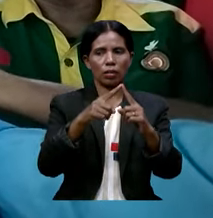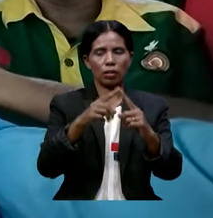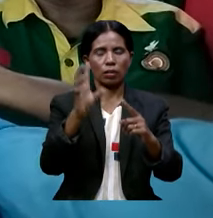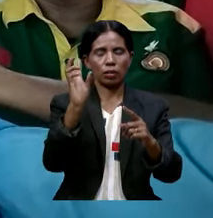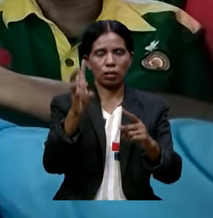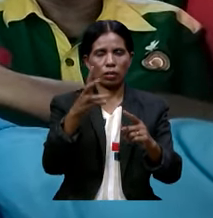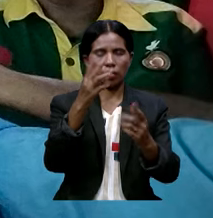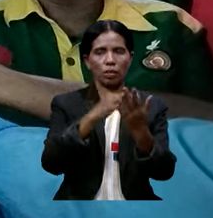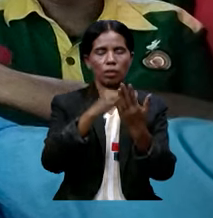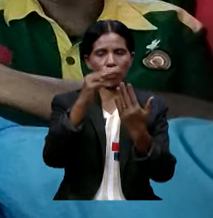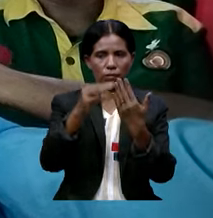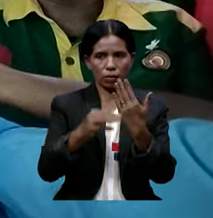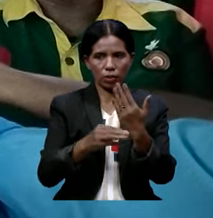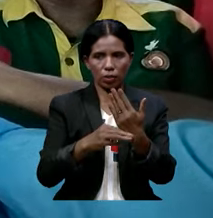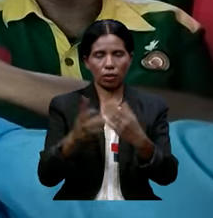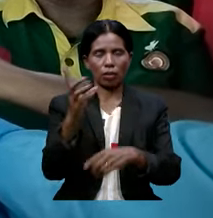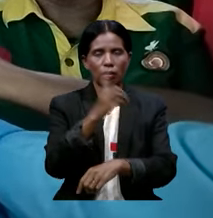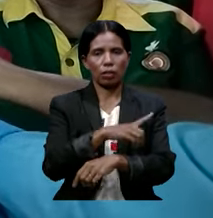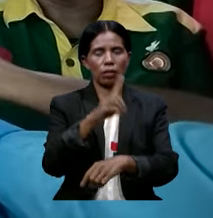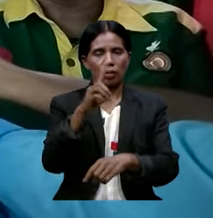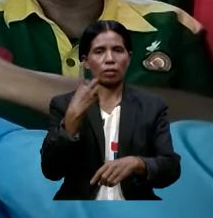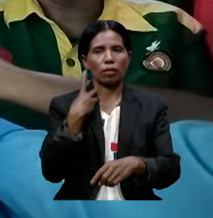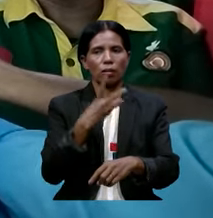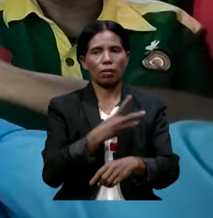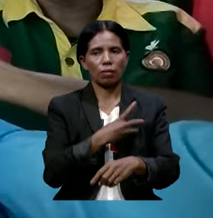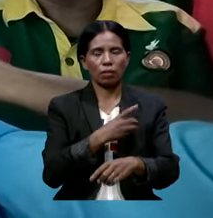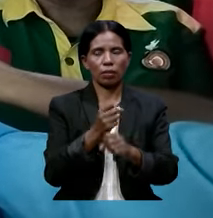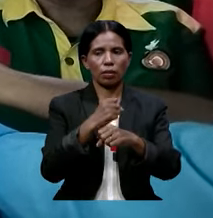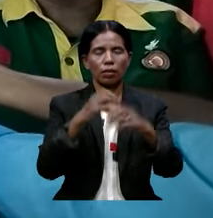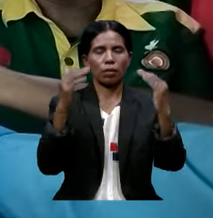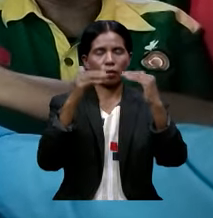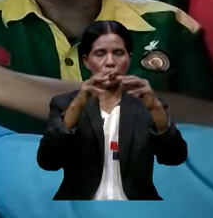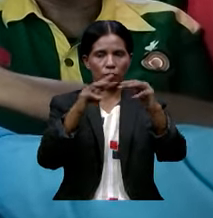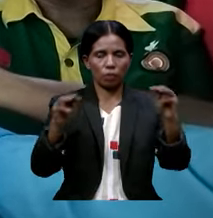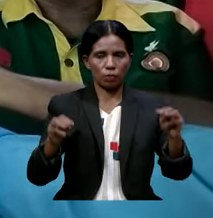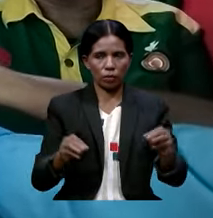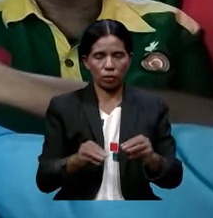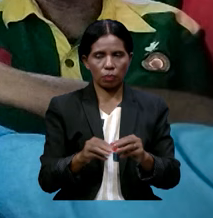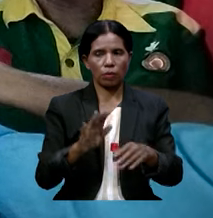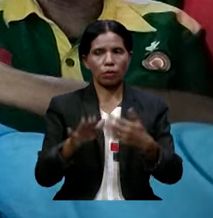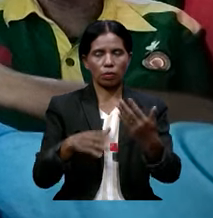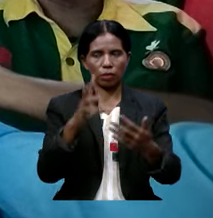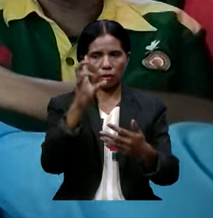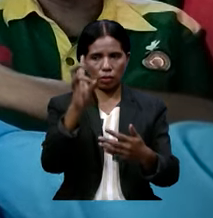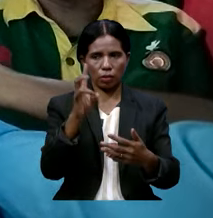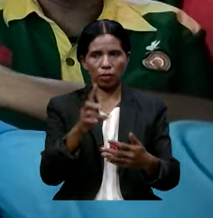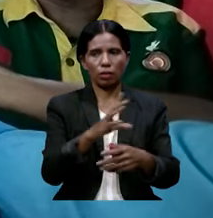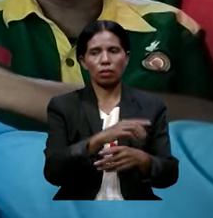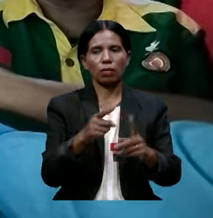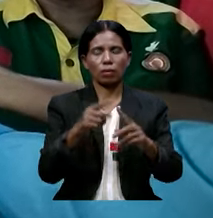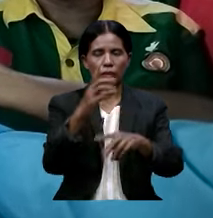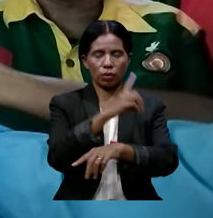março, lorong ida a minha lao conferência municipal ba município Hitu, no Goen